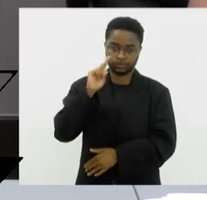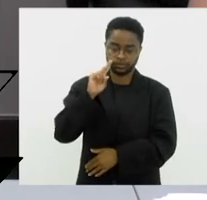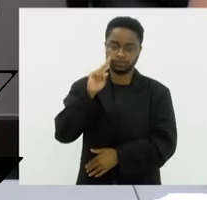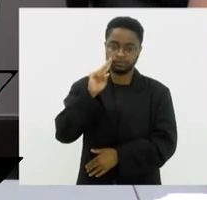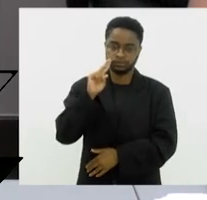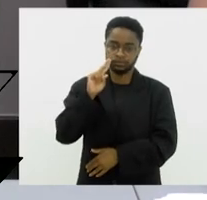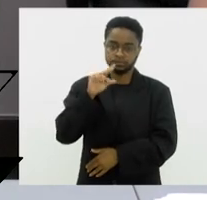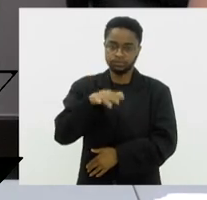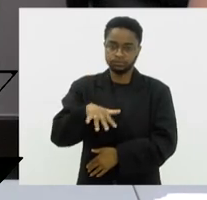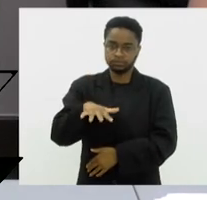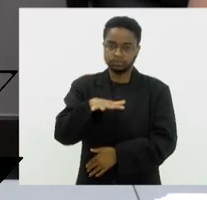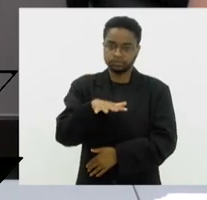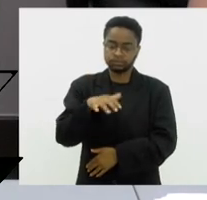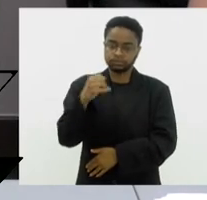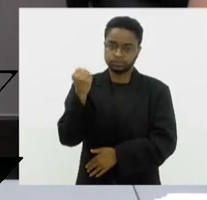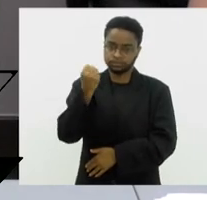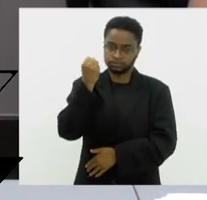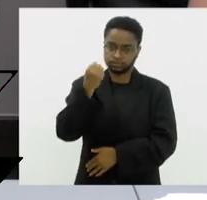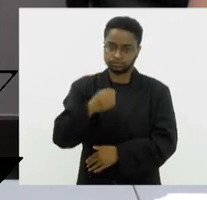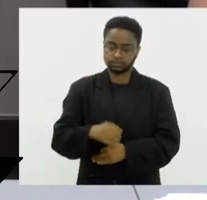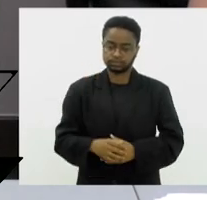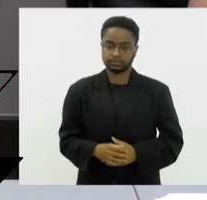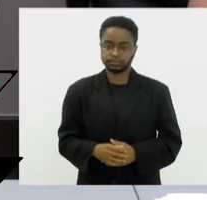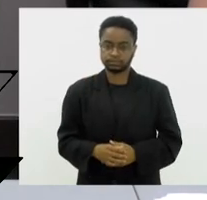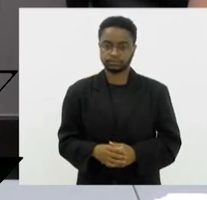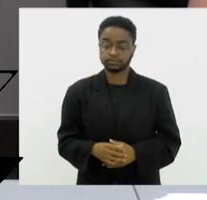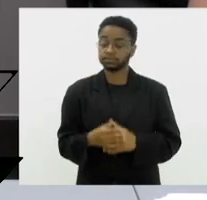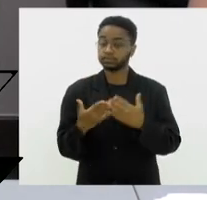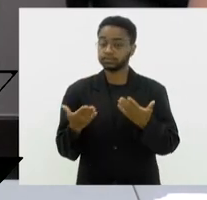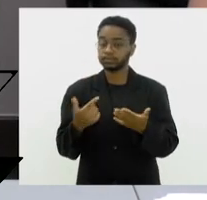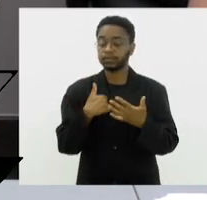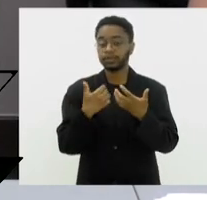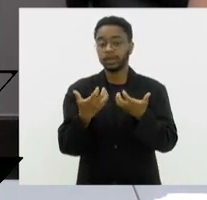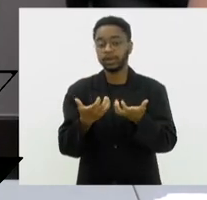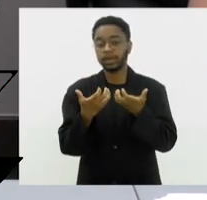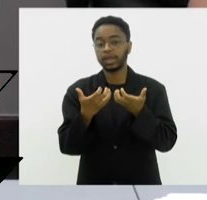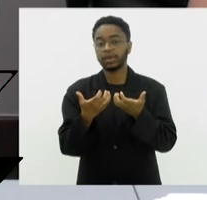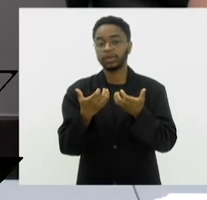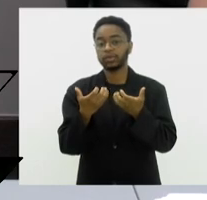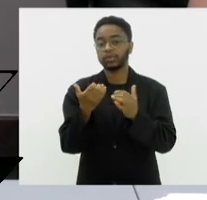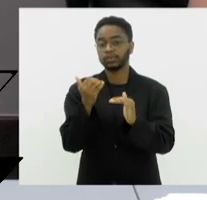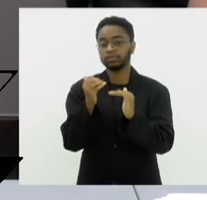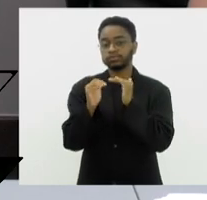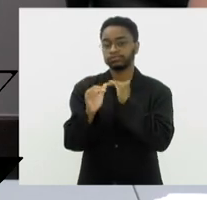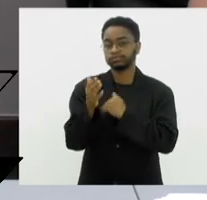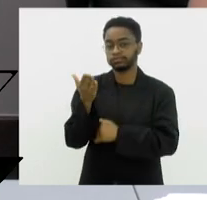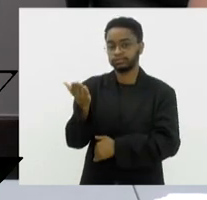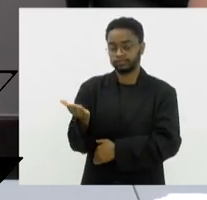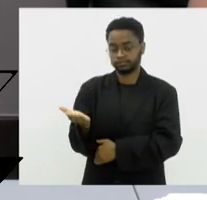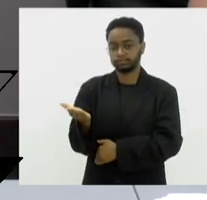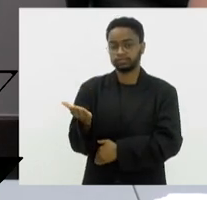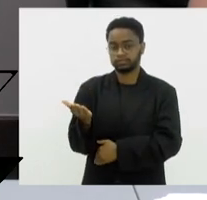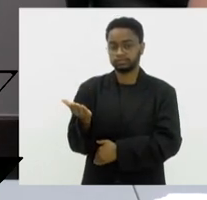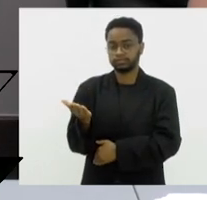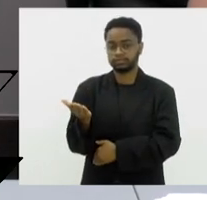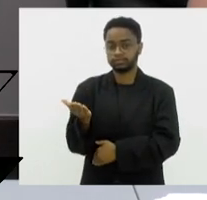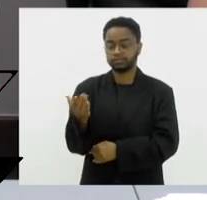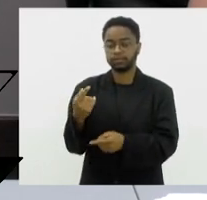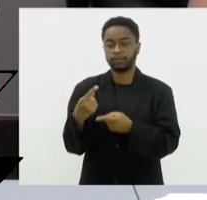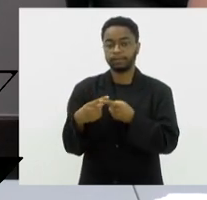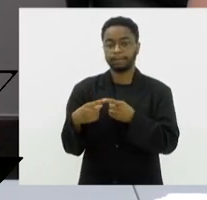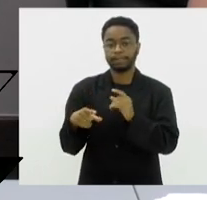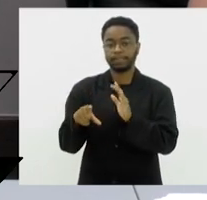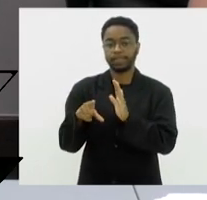tal gravidade. Então, eu gostaria só de divergir de Vossa Excelência, legalidade